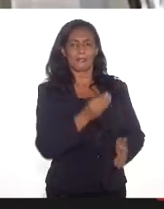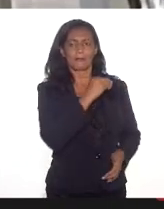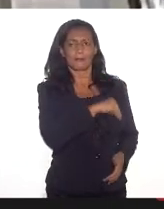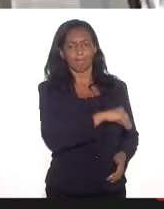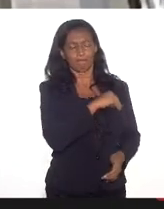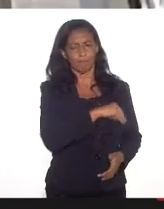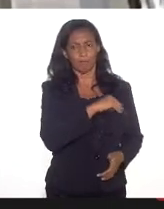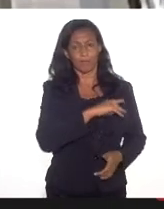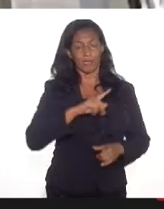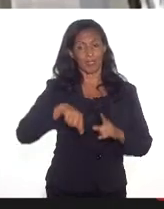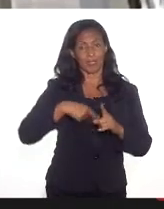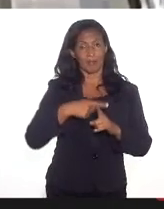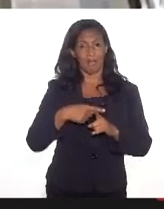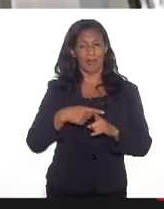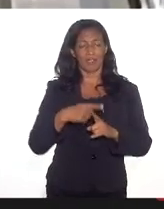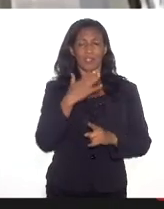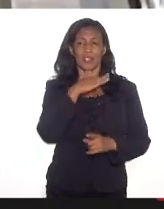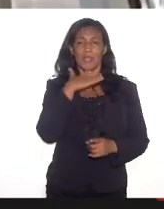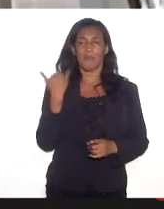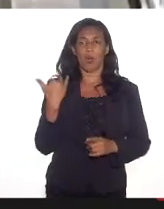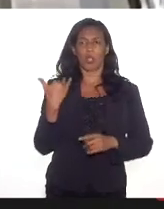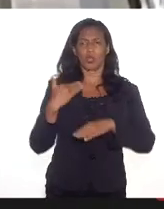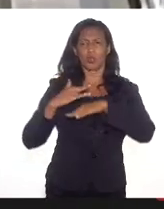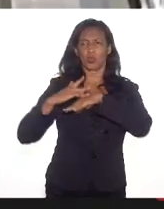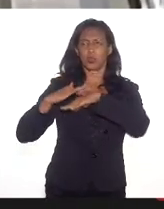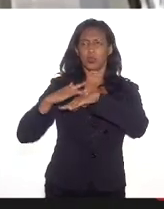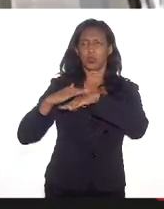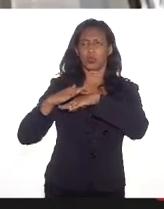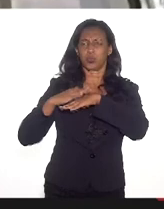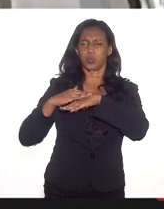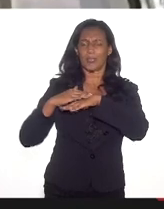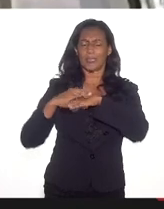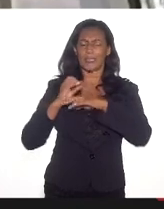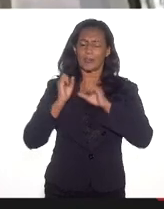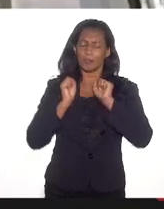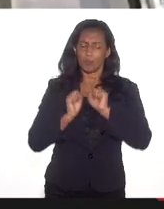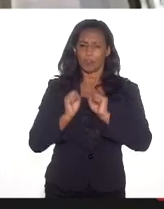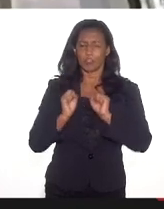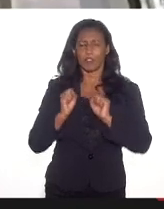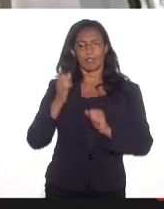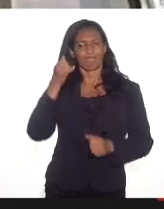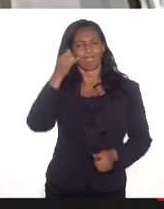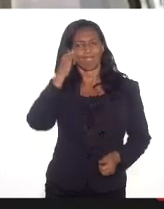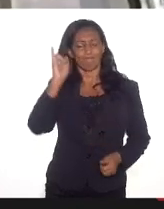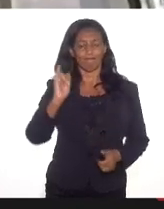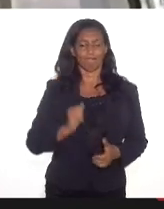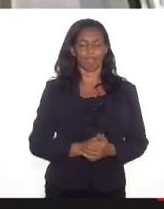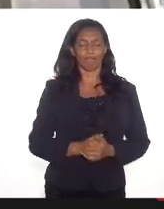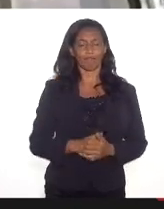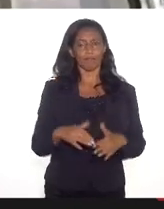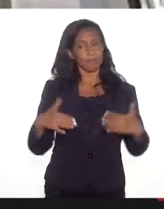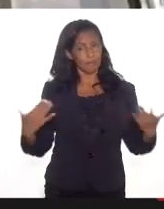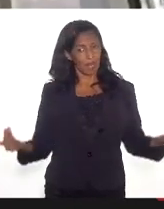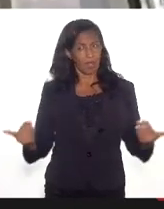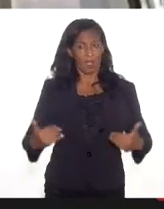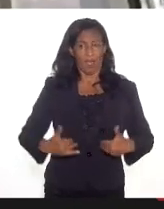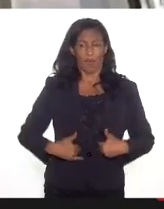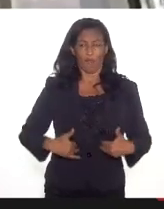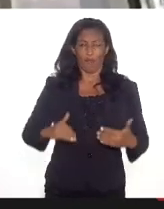em mortes por adoecimento que poderiam ter sido evitadas claro que a fome nos incomoda porque ela